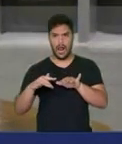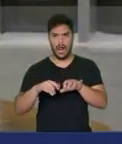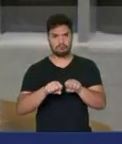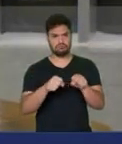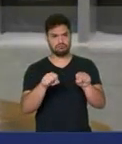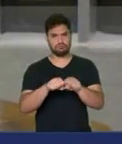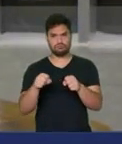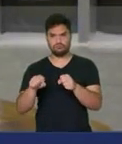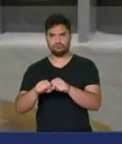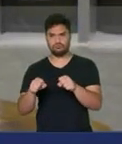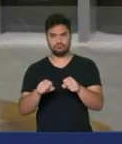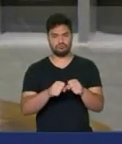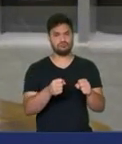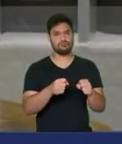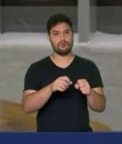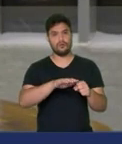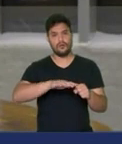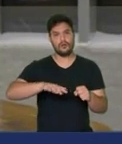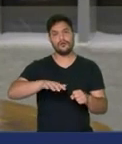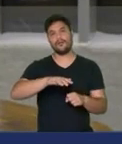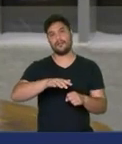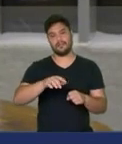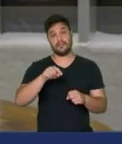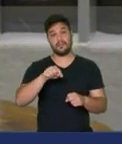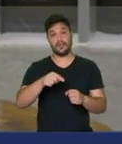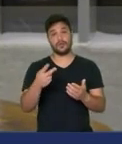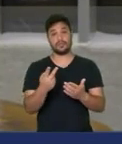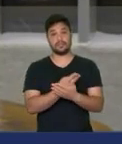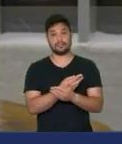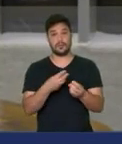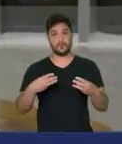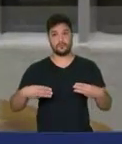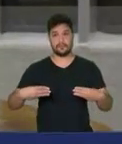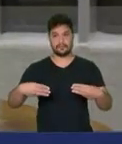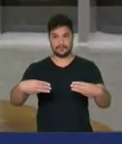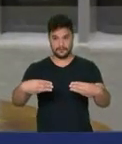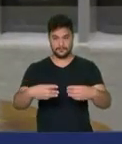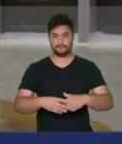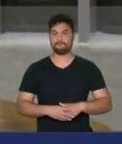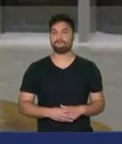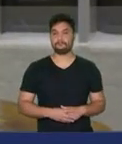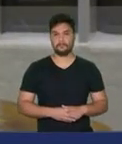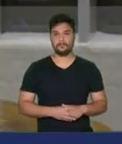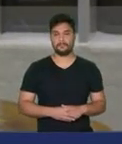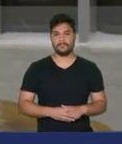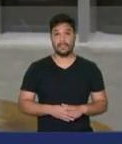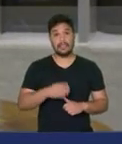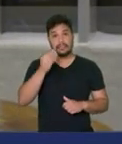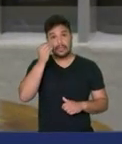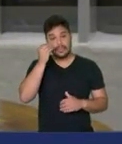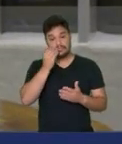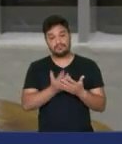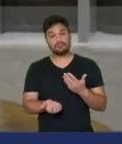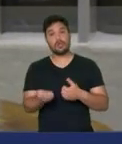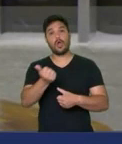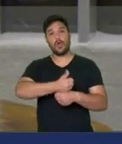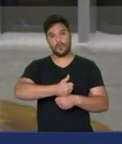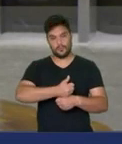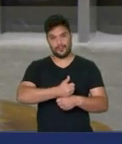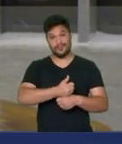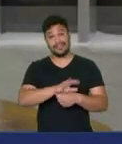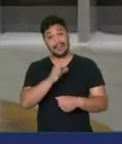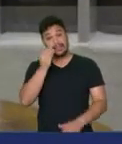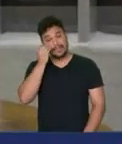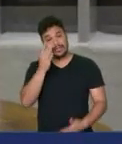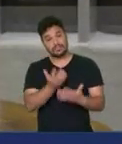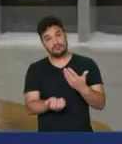tentativa de golpe contra a democracia que nós tivemos no país. Primeiro, é preciso dizer isso, foi uma tentativa de